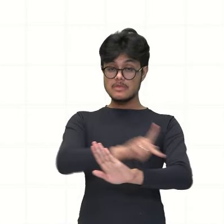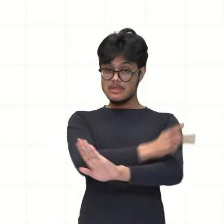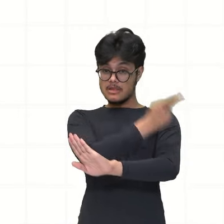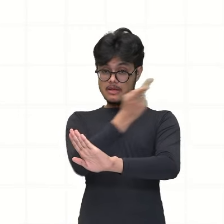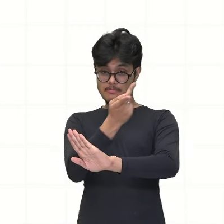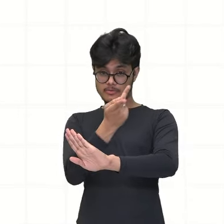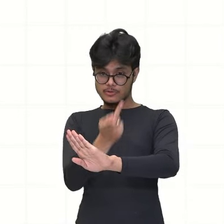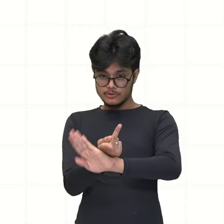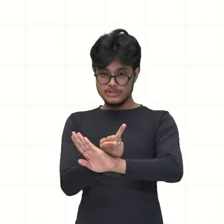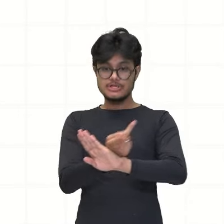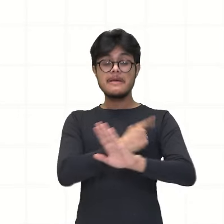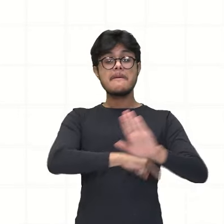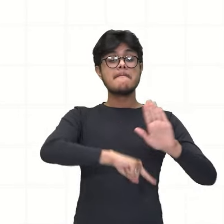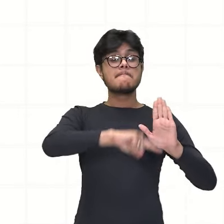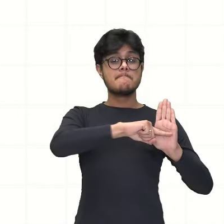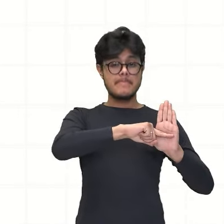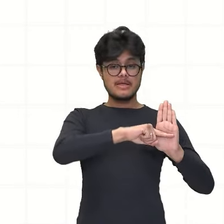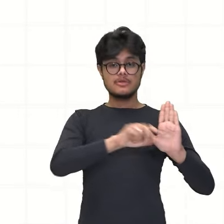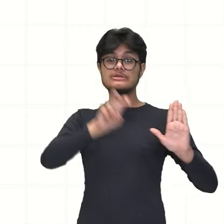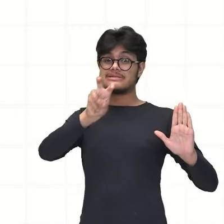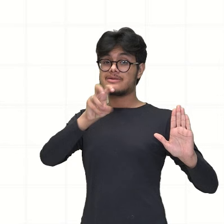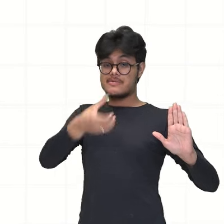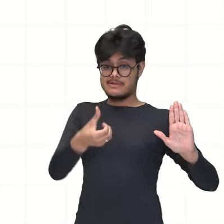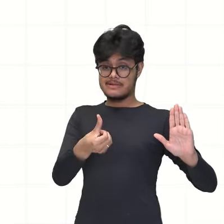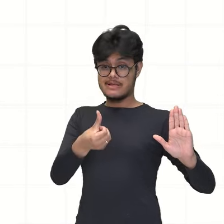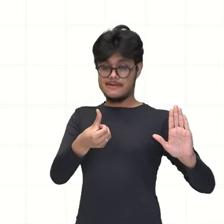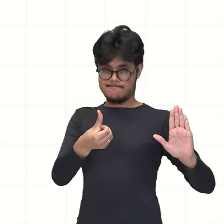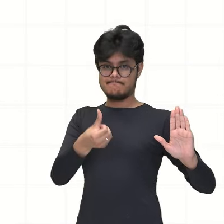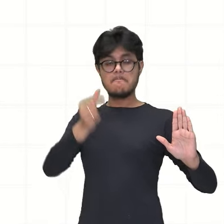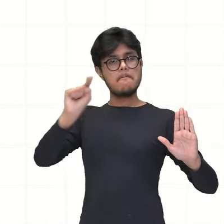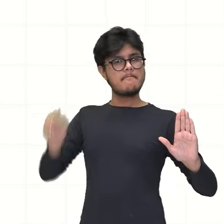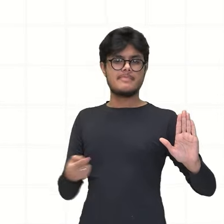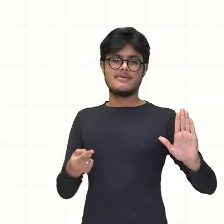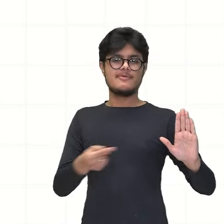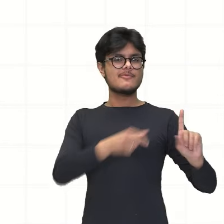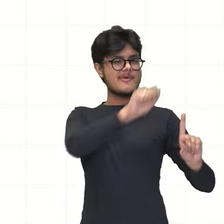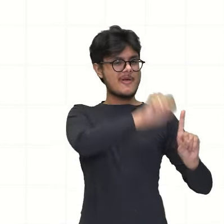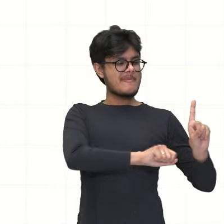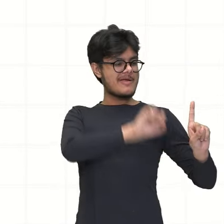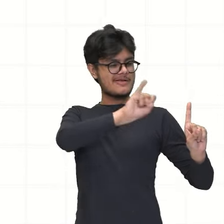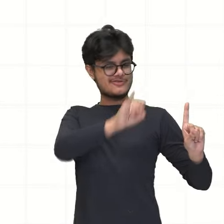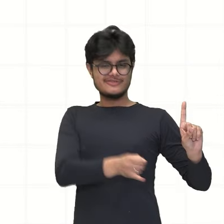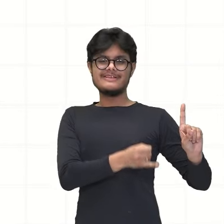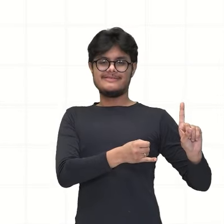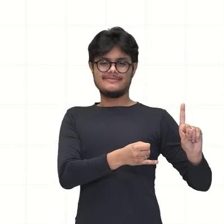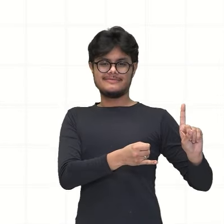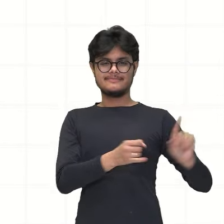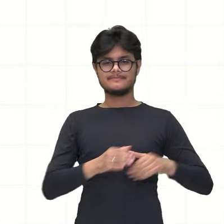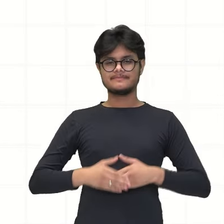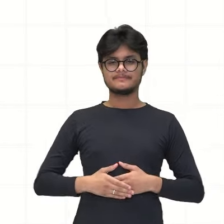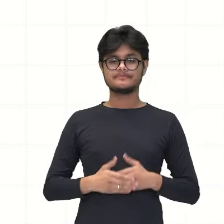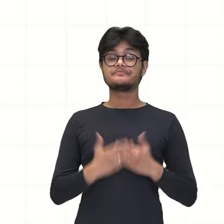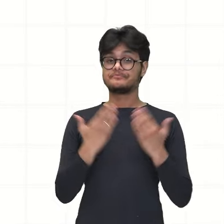da depreciação do valor original do carro em janeiro, que era o valor que nós tínhamos. Então, o valor do carro em julho vai ser o